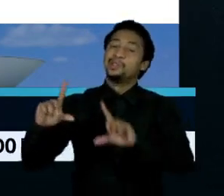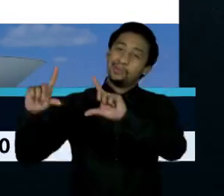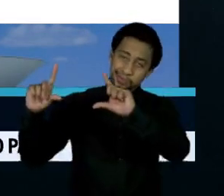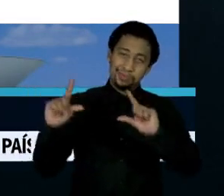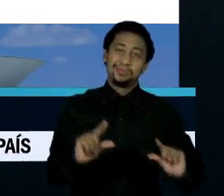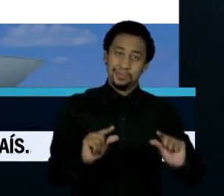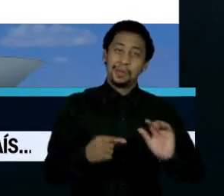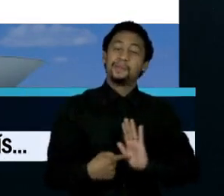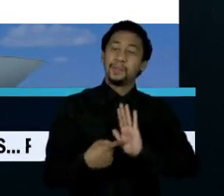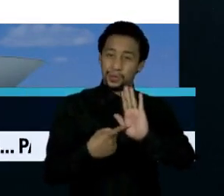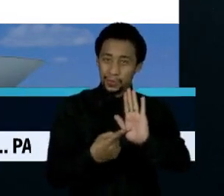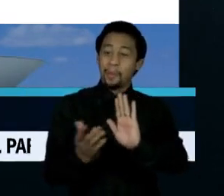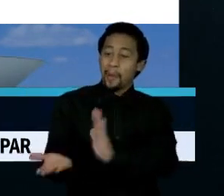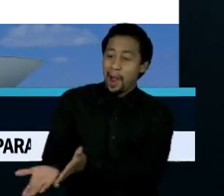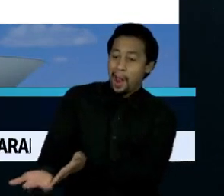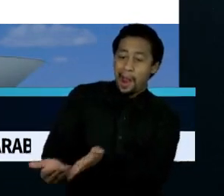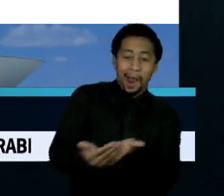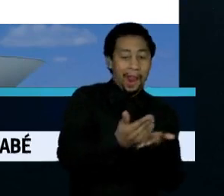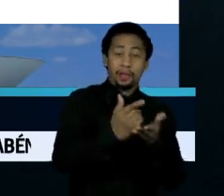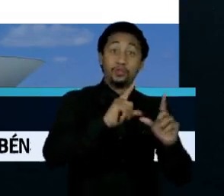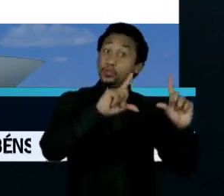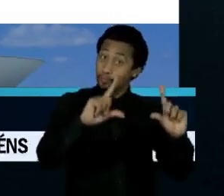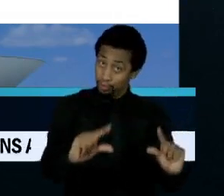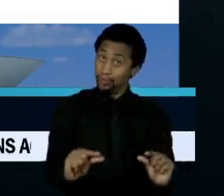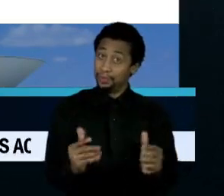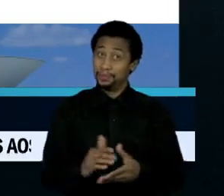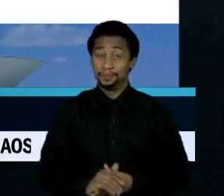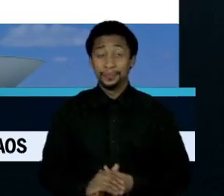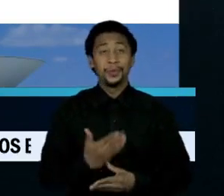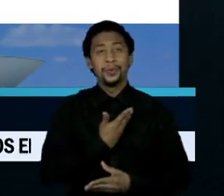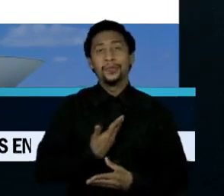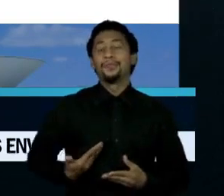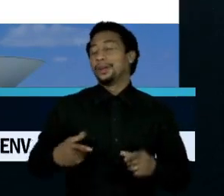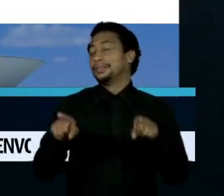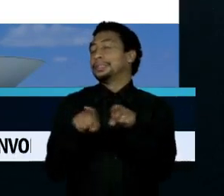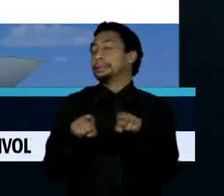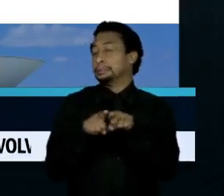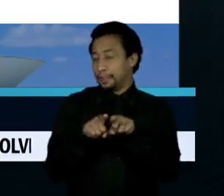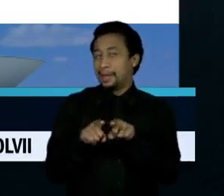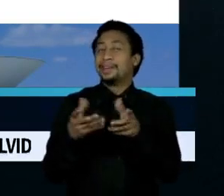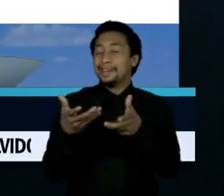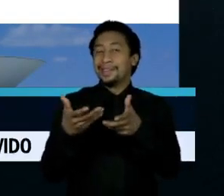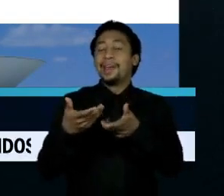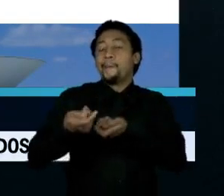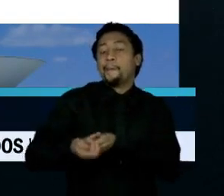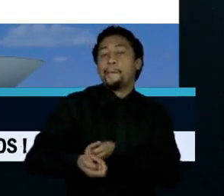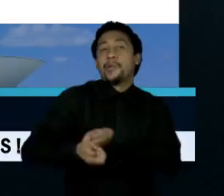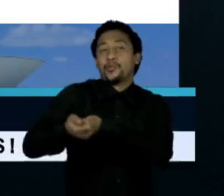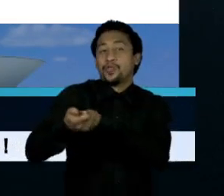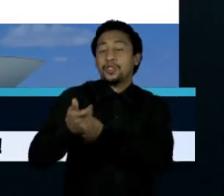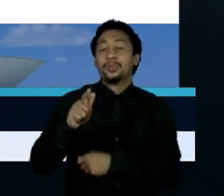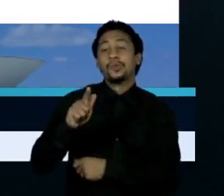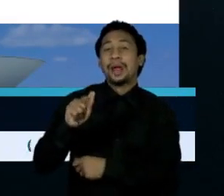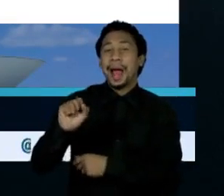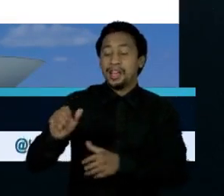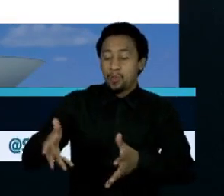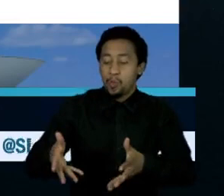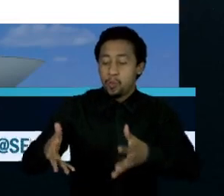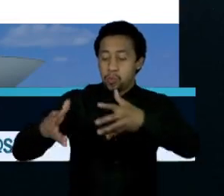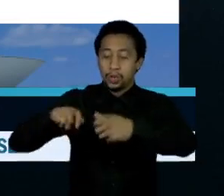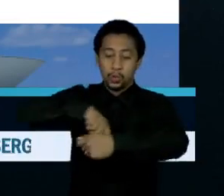15 bilhões de reais na arrecadação o governo também decidiu trazer de volta o vale gás são mais de